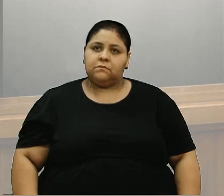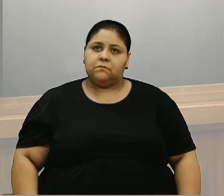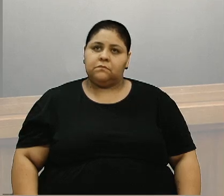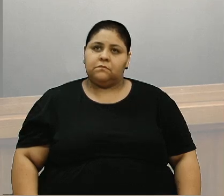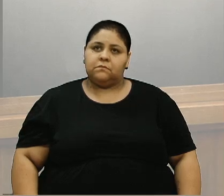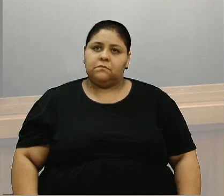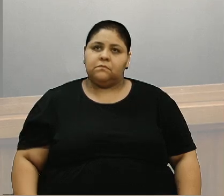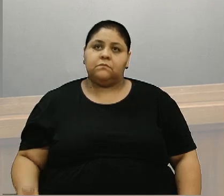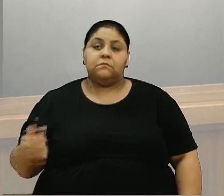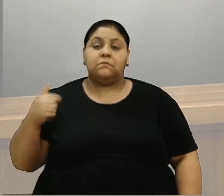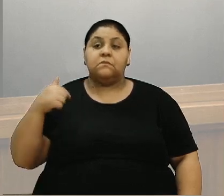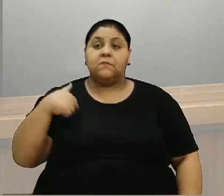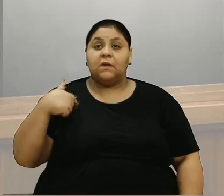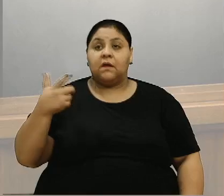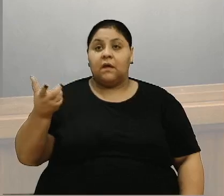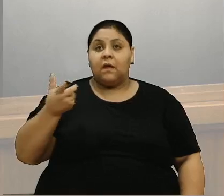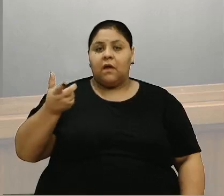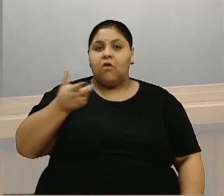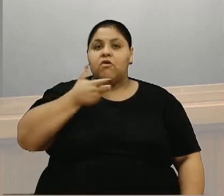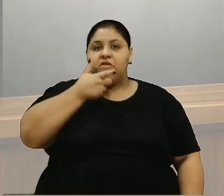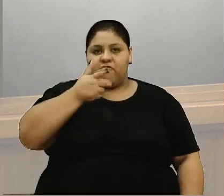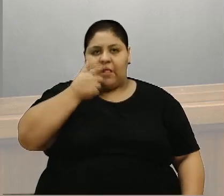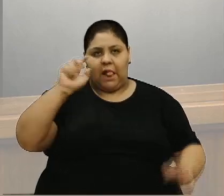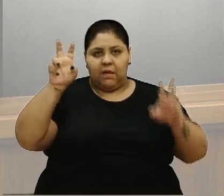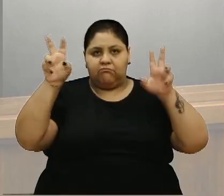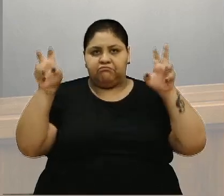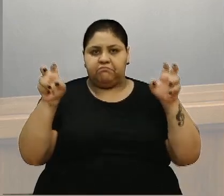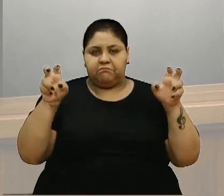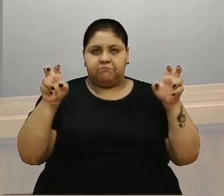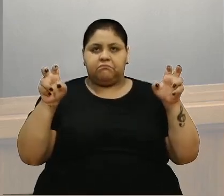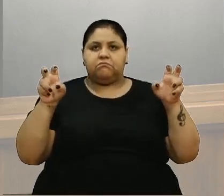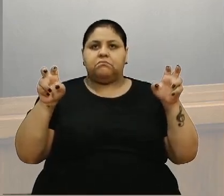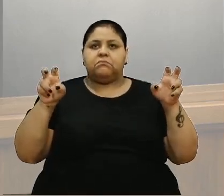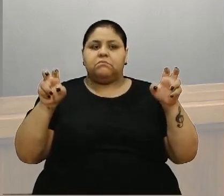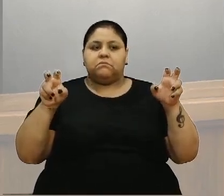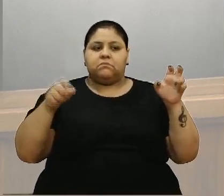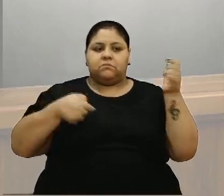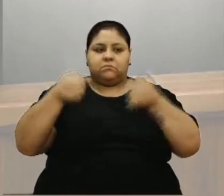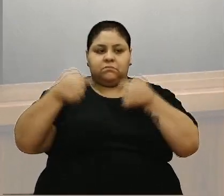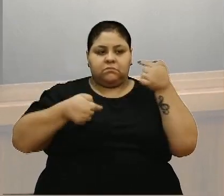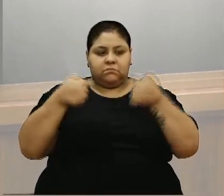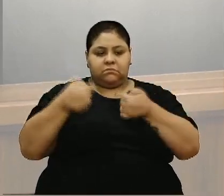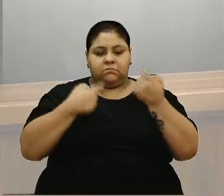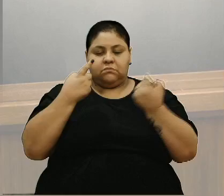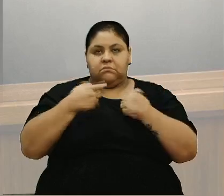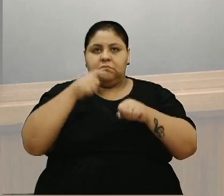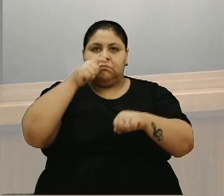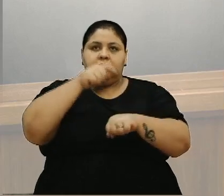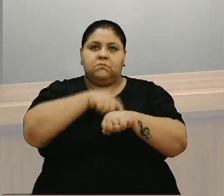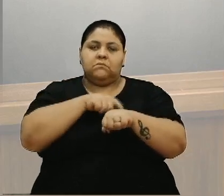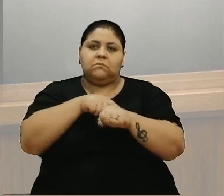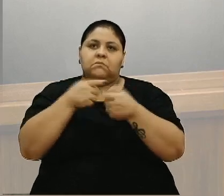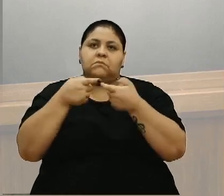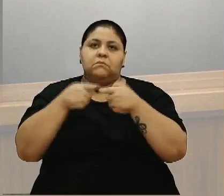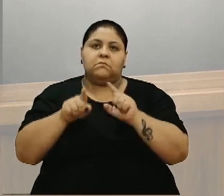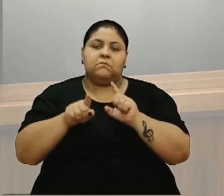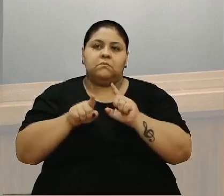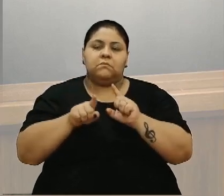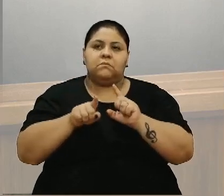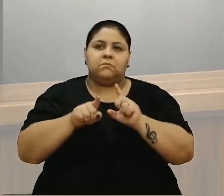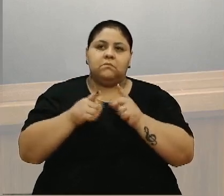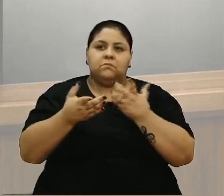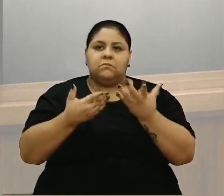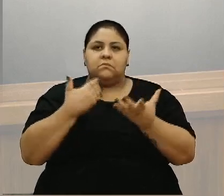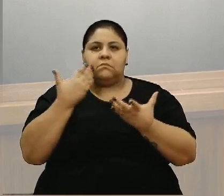eu queria levantar um tema que nós temos discutido há algum tempo, mas tem nos colocado um